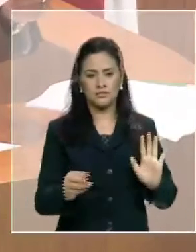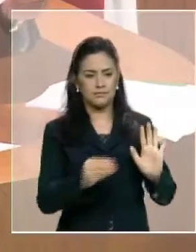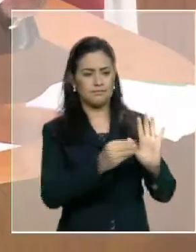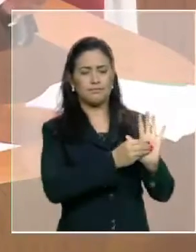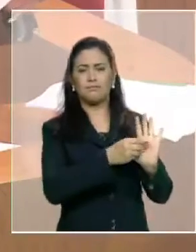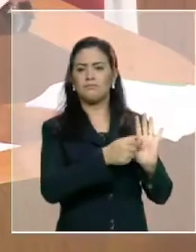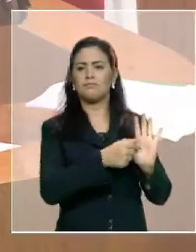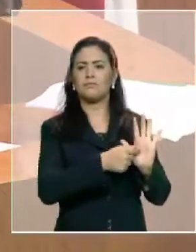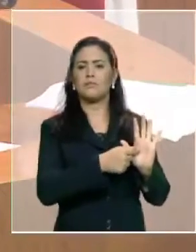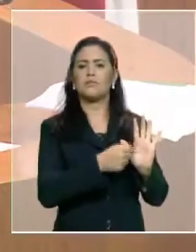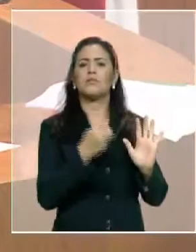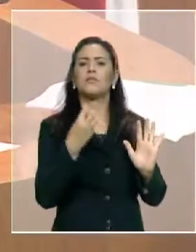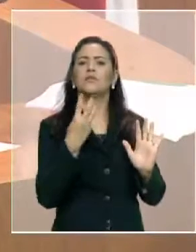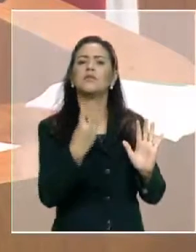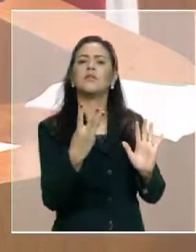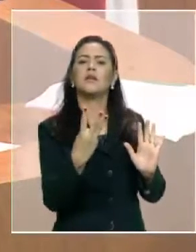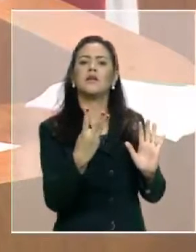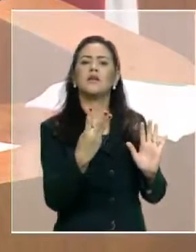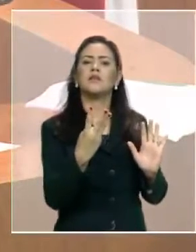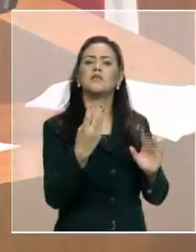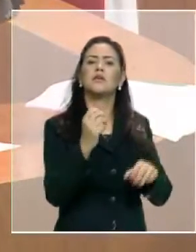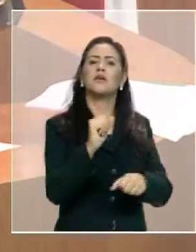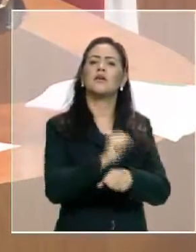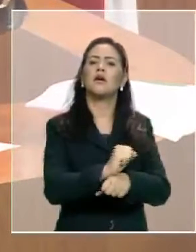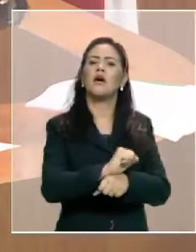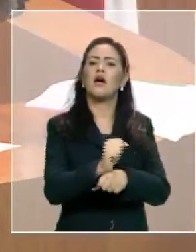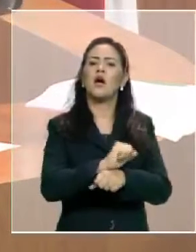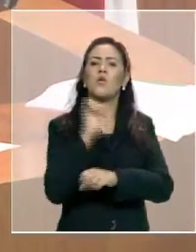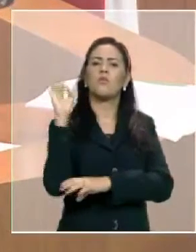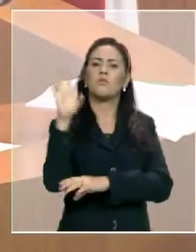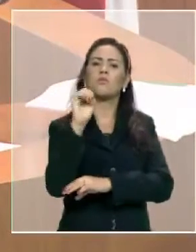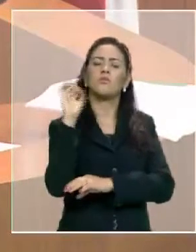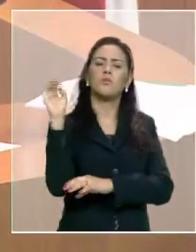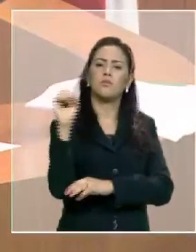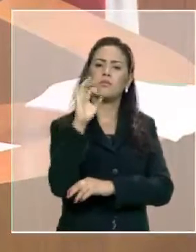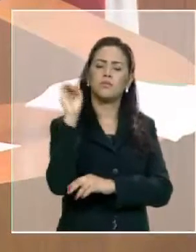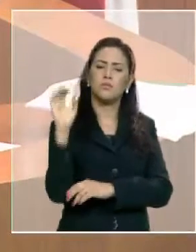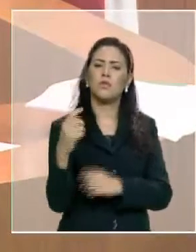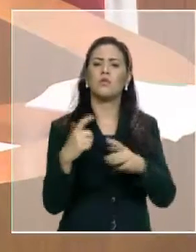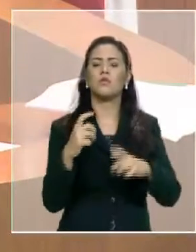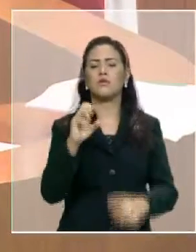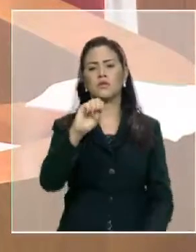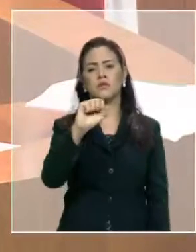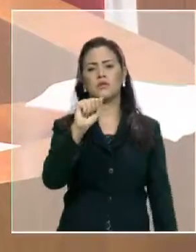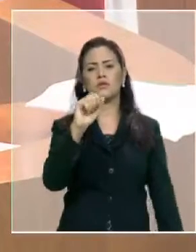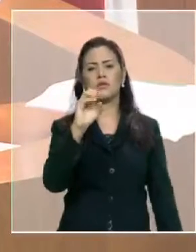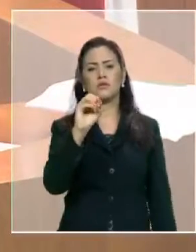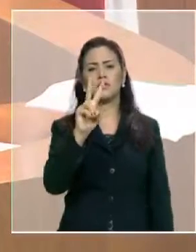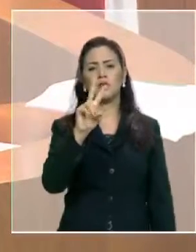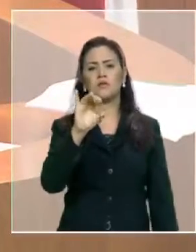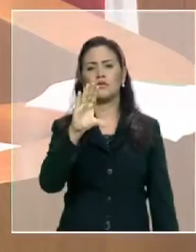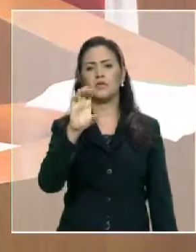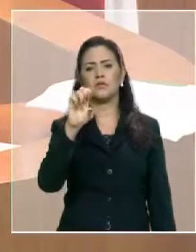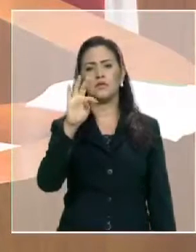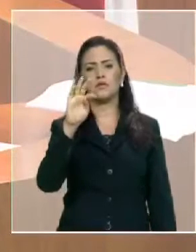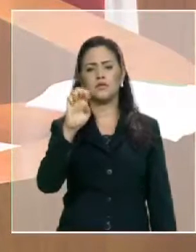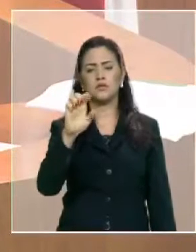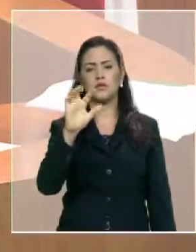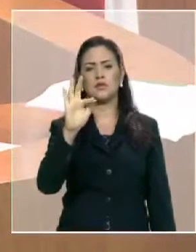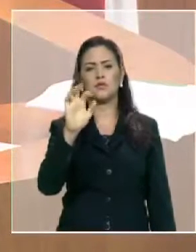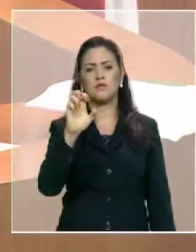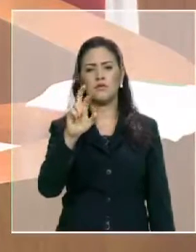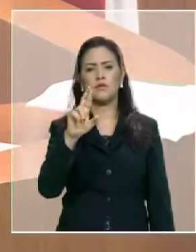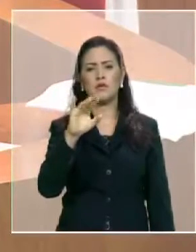3 ambulâncias, uma ambulância para o município de São Vicente Ferre, uma ambulância, deputado Josimar de Maranhãozinho, onde Vossa Excelência